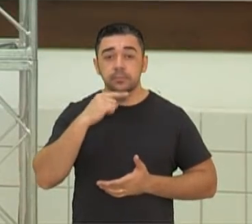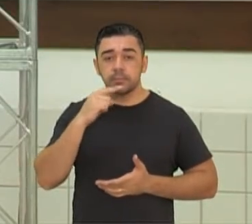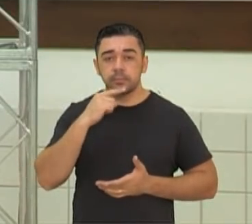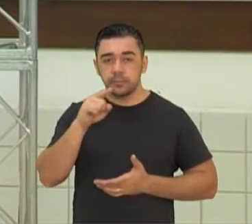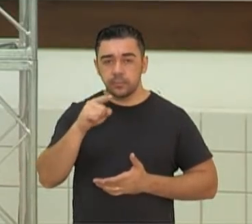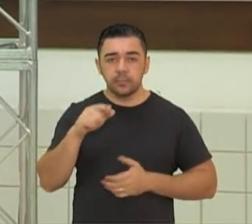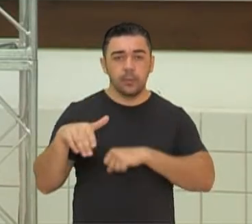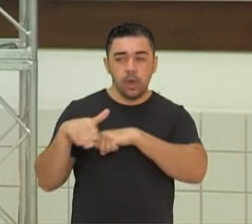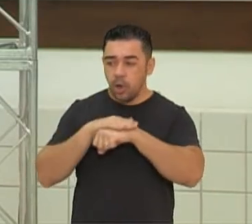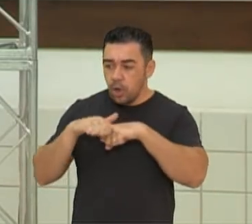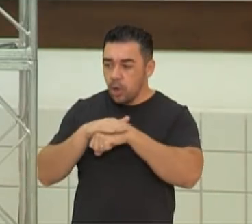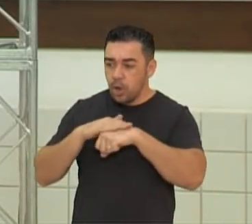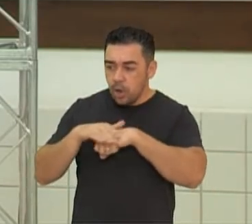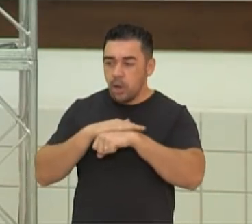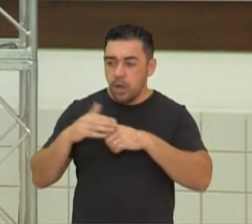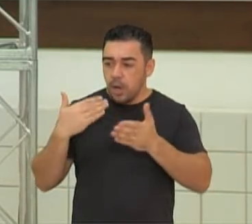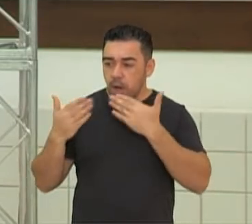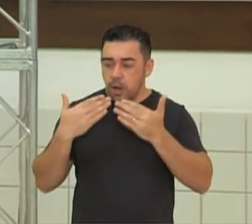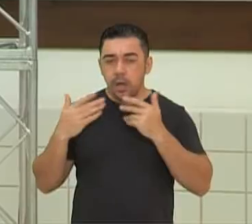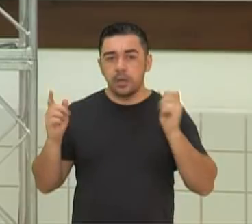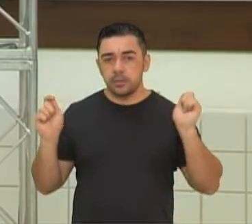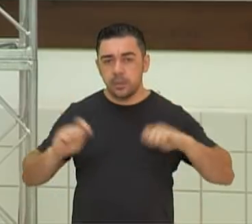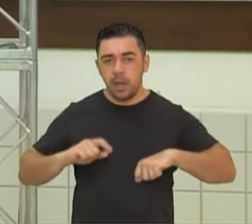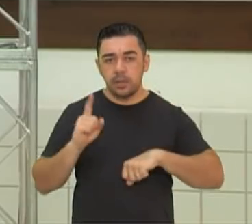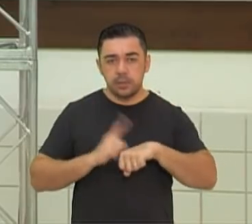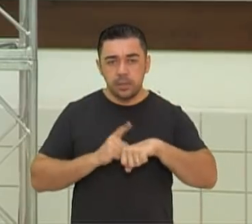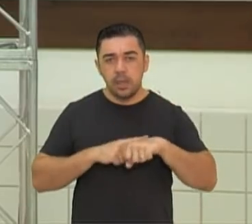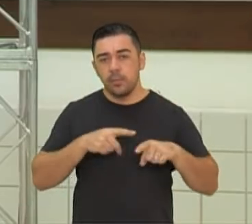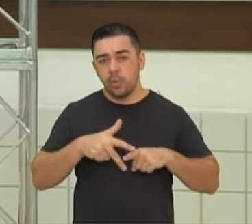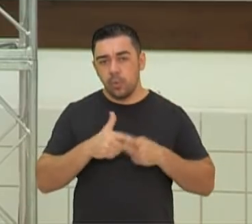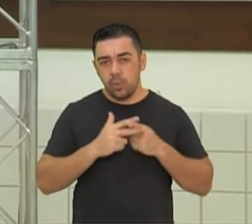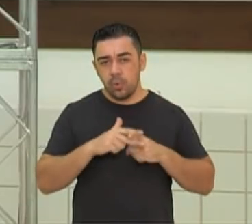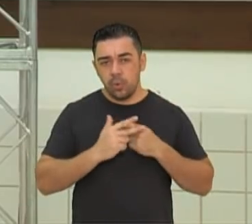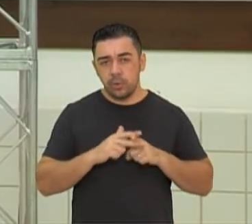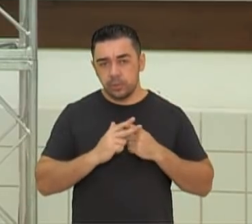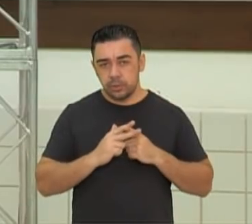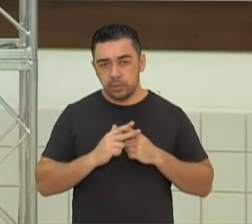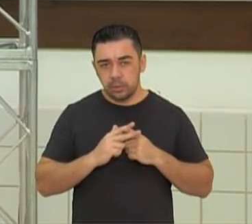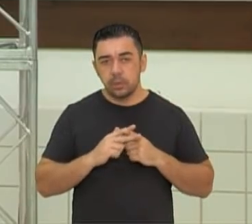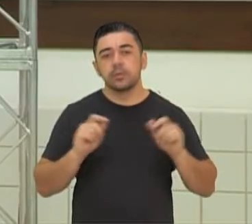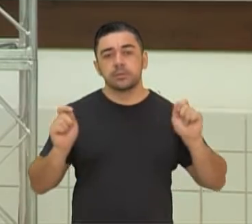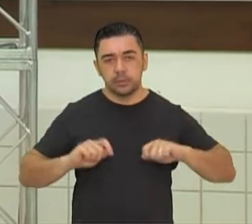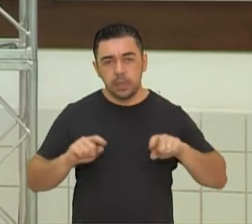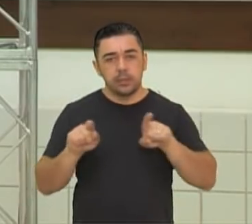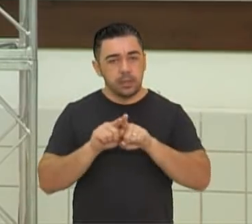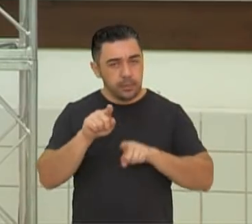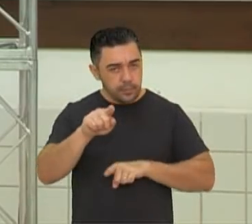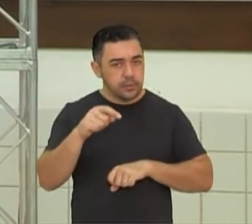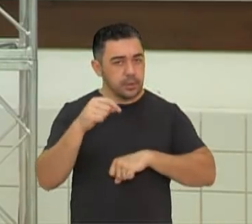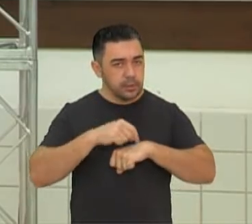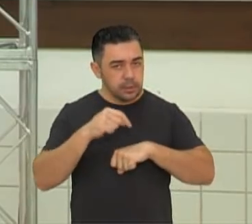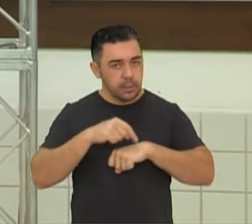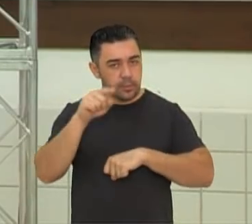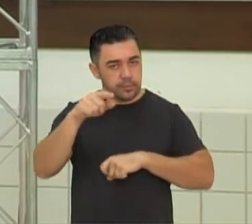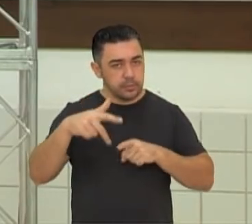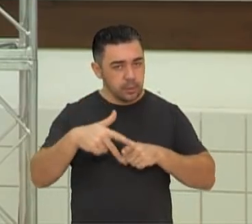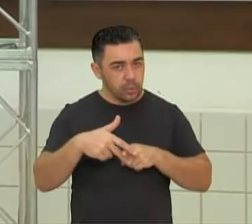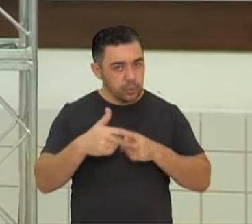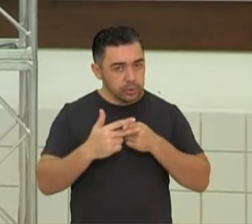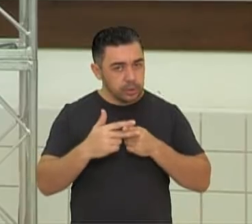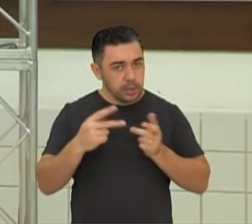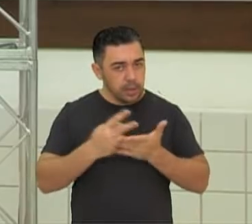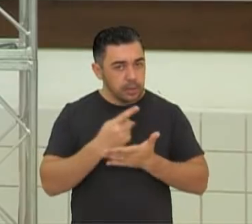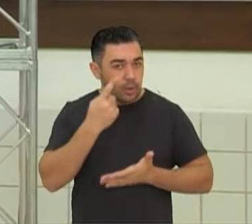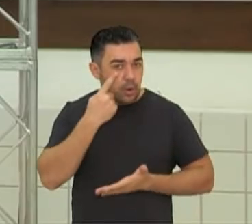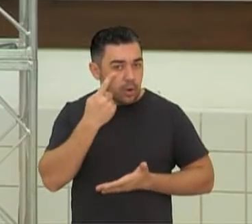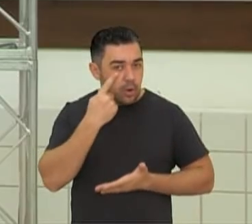do Aula Paraná bem assim, você podia dar um tempo para a gente arrumar a questão que está errada, né? Eu vou te dar um tempinho para você arrumar a questão que está errada. Vamos